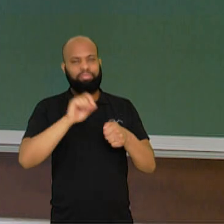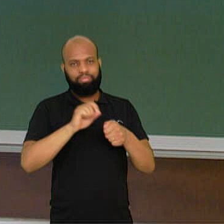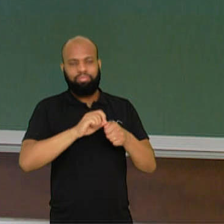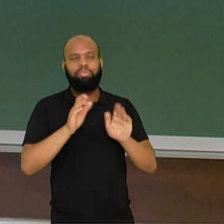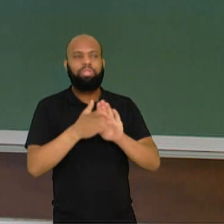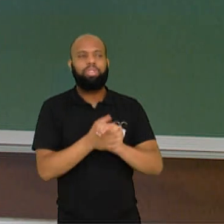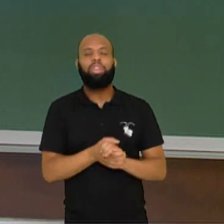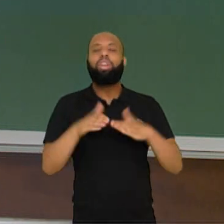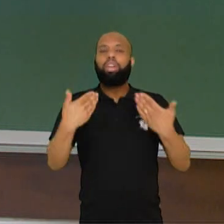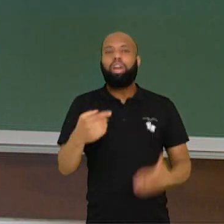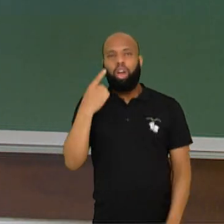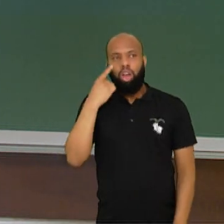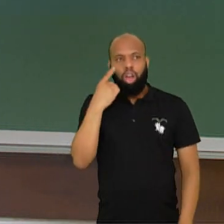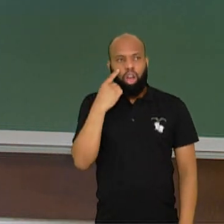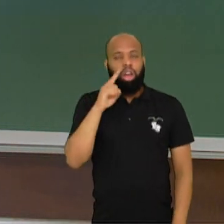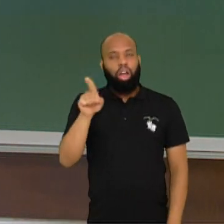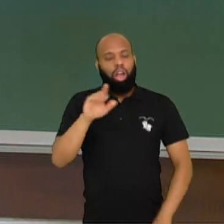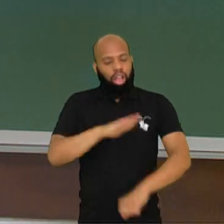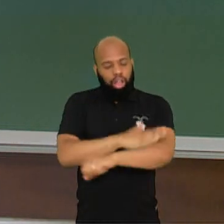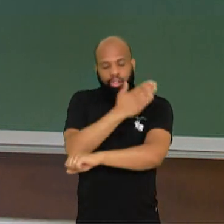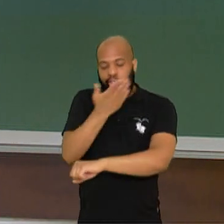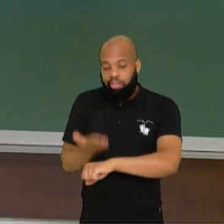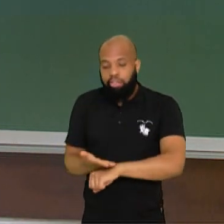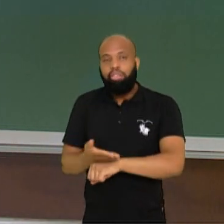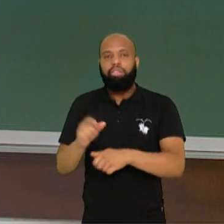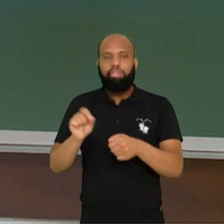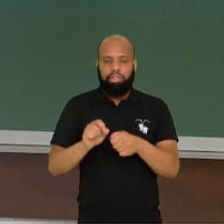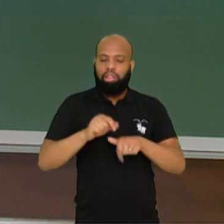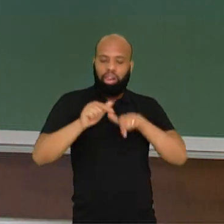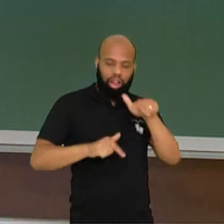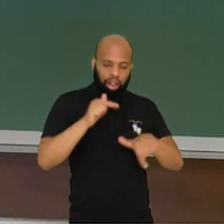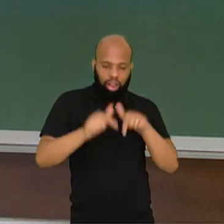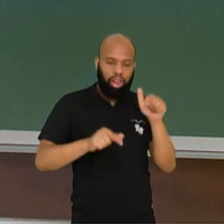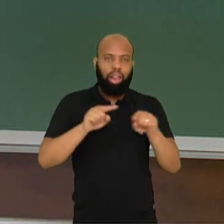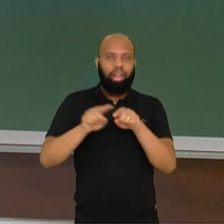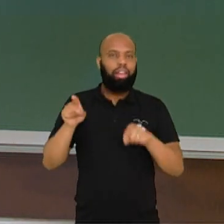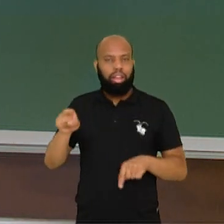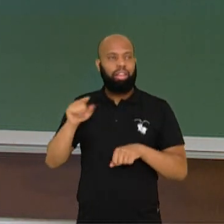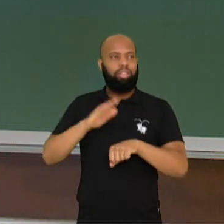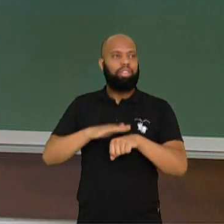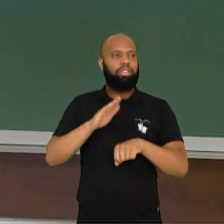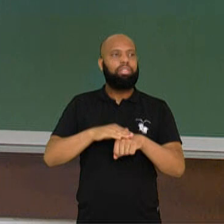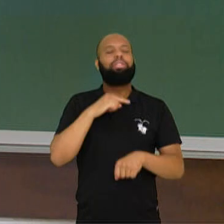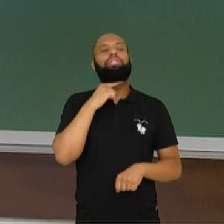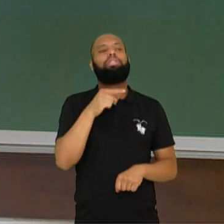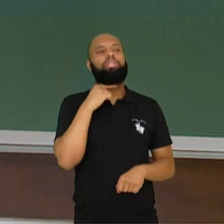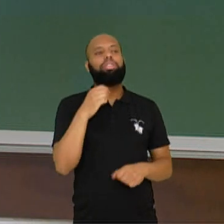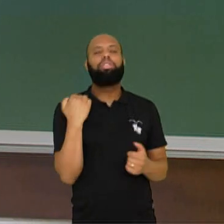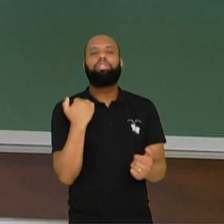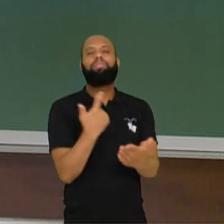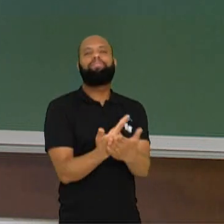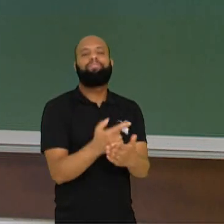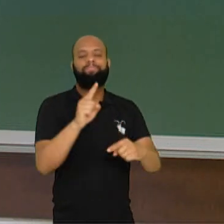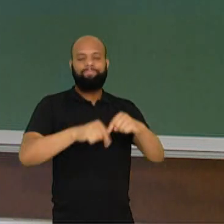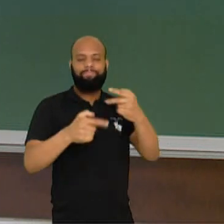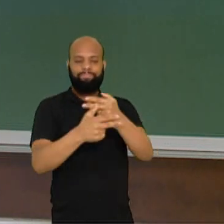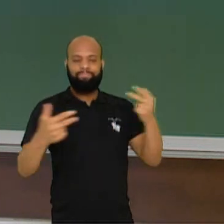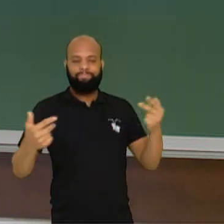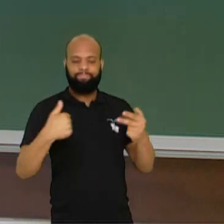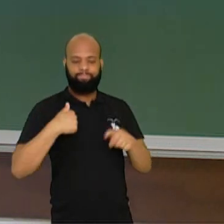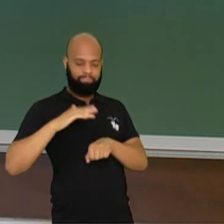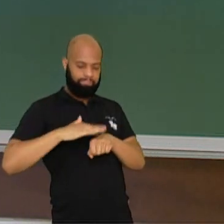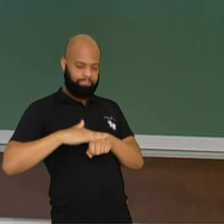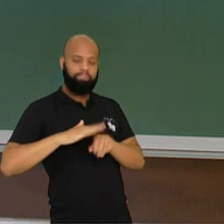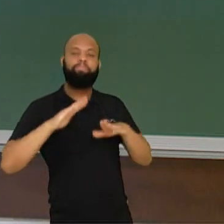produzir. Então veja, o Zé passa o dia inteiro embalando o celular, mas ele mesmo não tem acesso ao produto que ele produz.